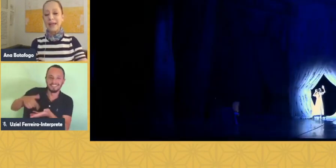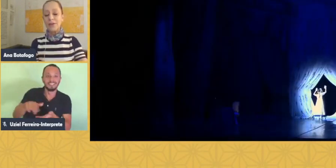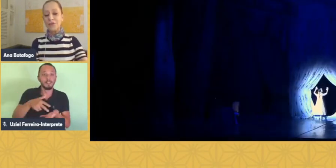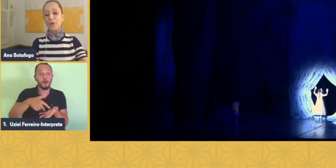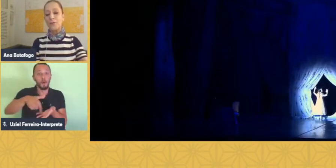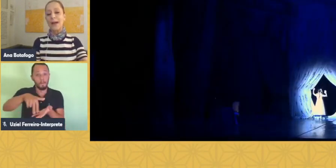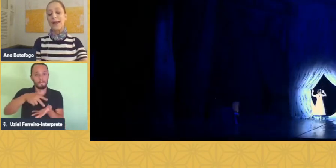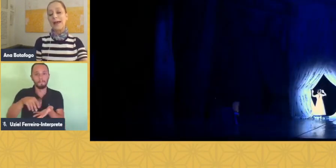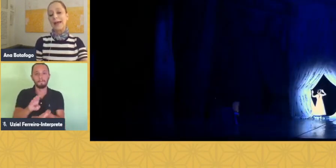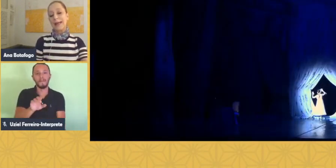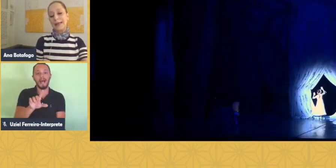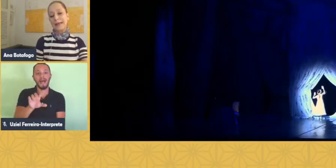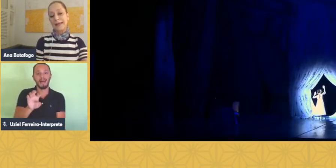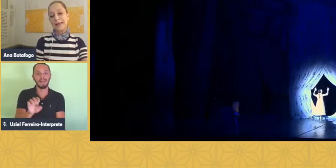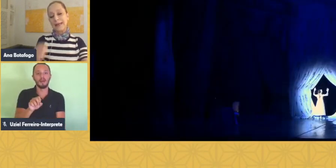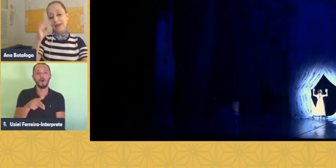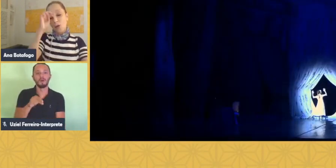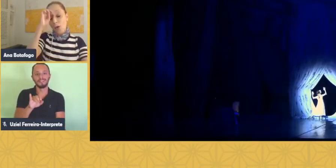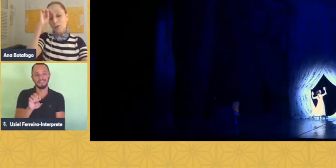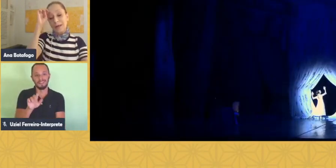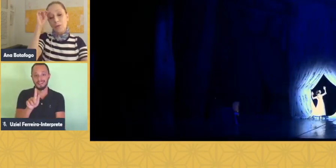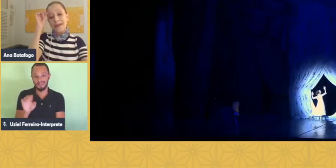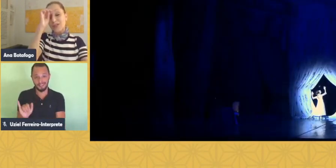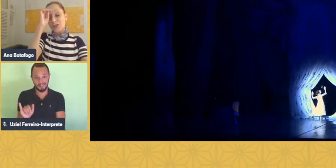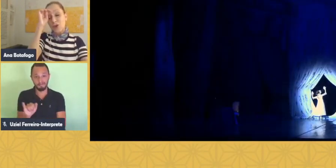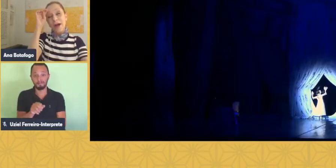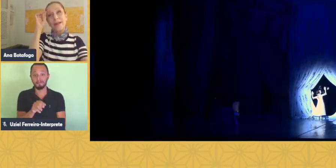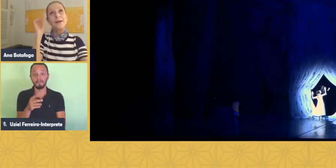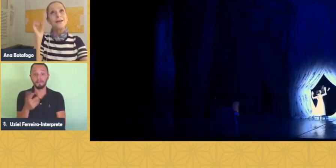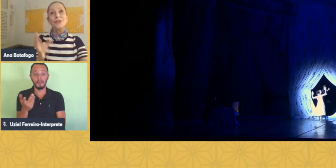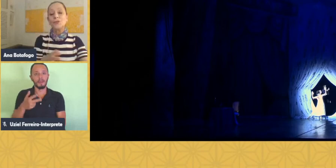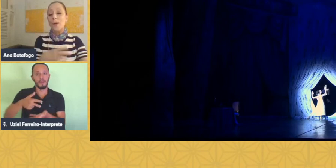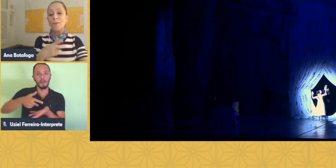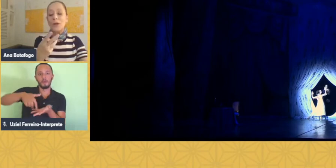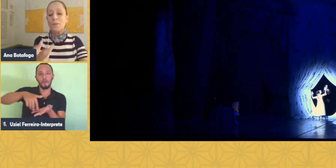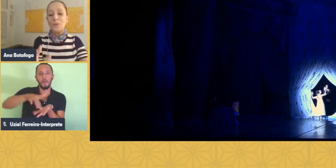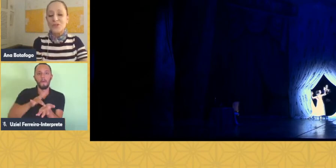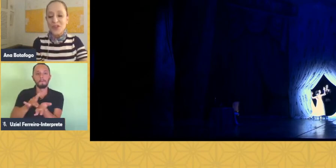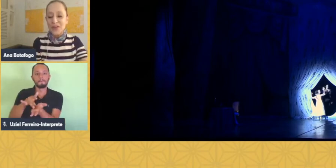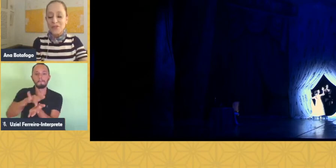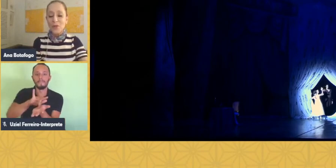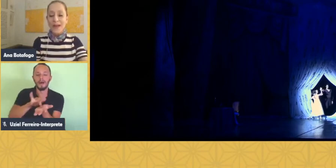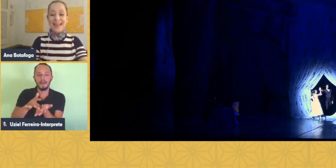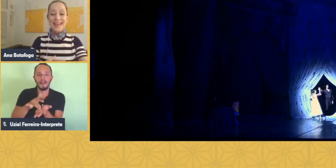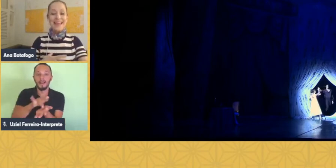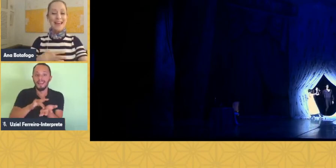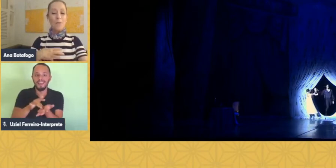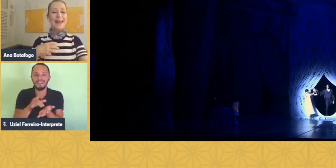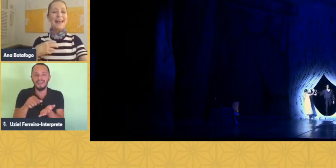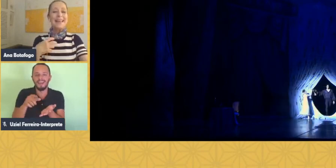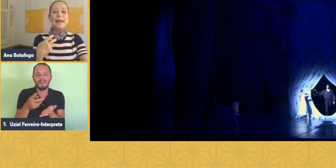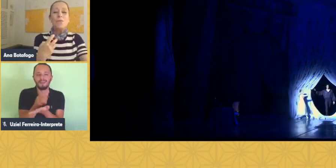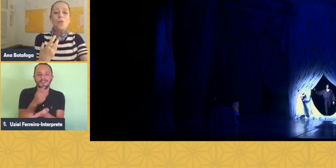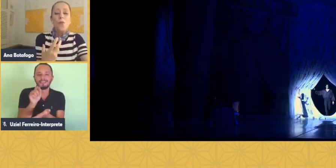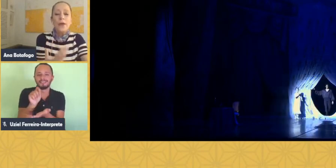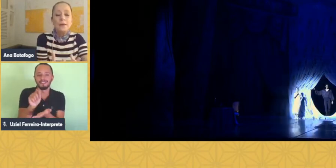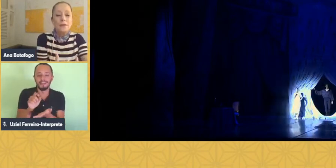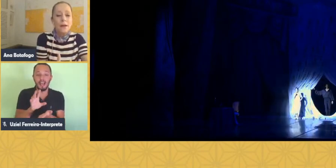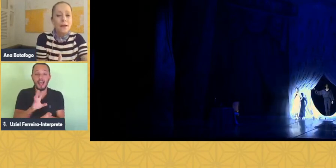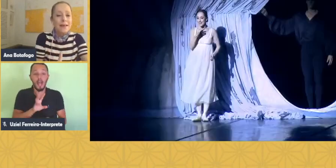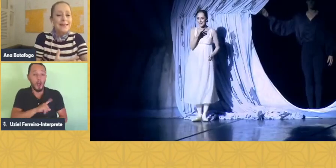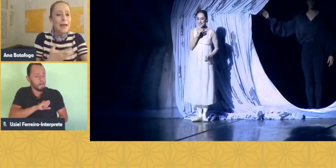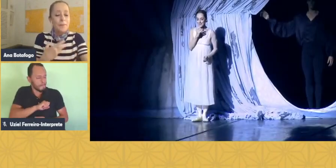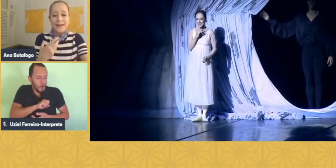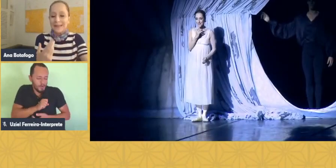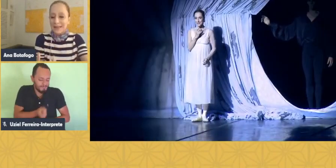balé o nome é Gui que foi um balé que que conta uma história de um amor impossível e que é um balé que tem